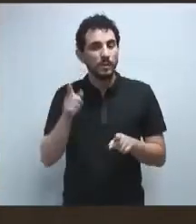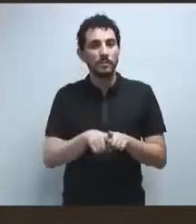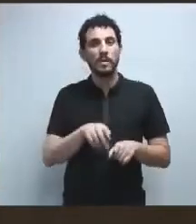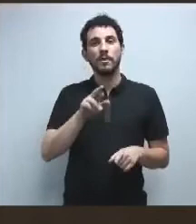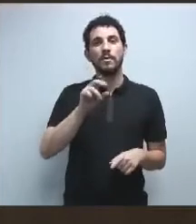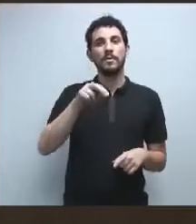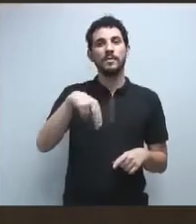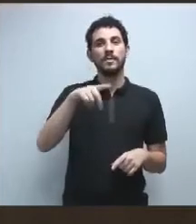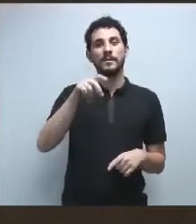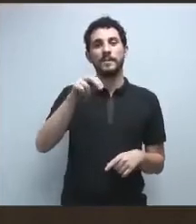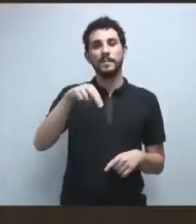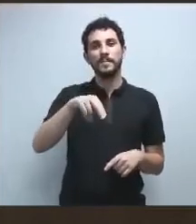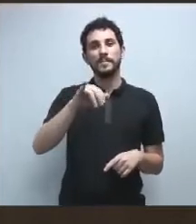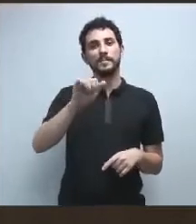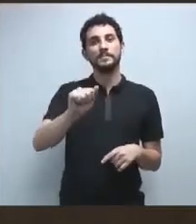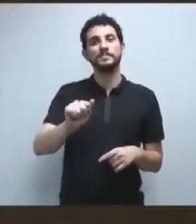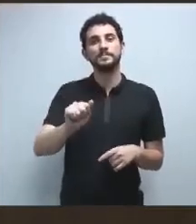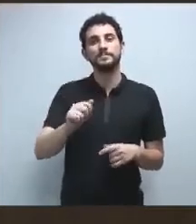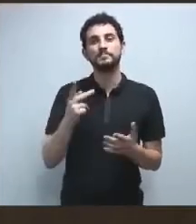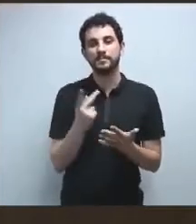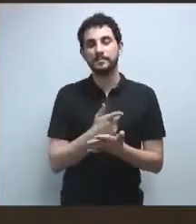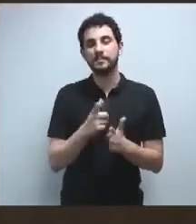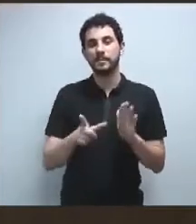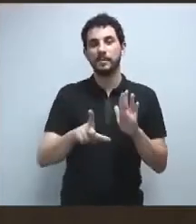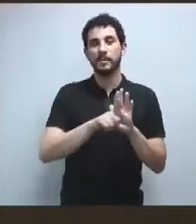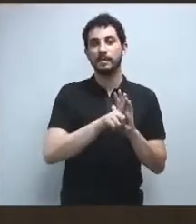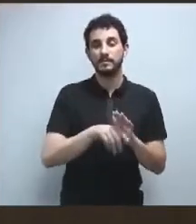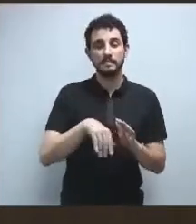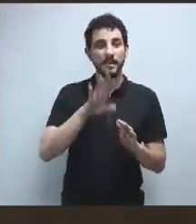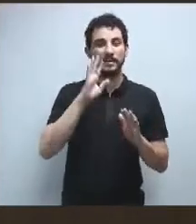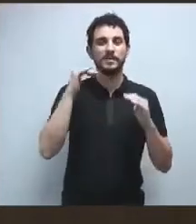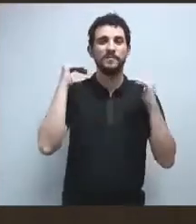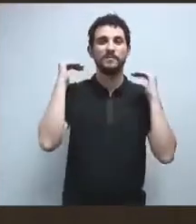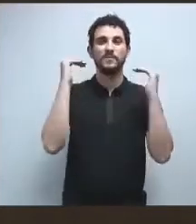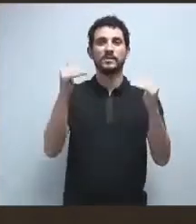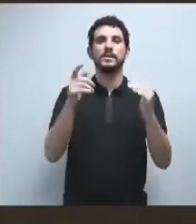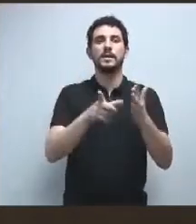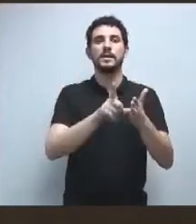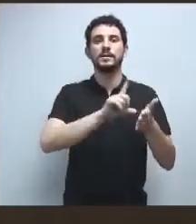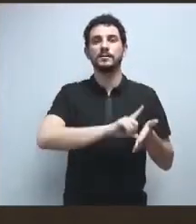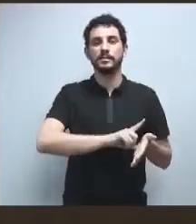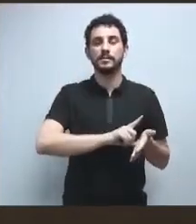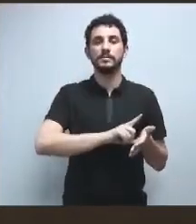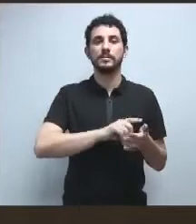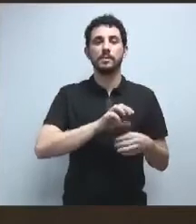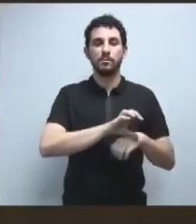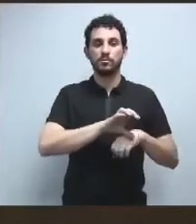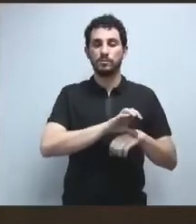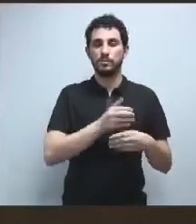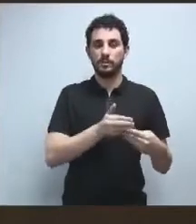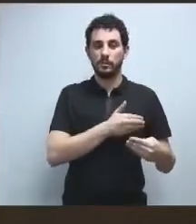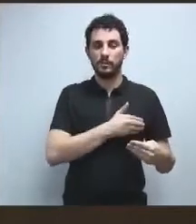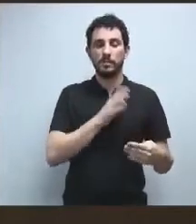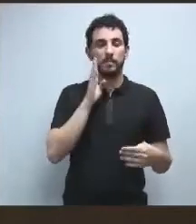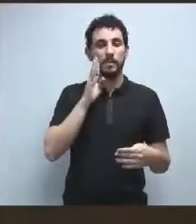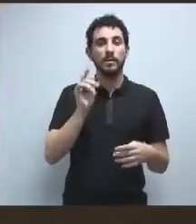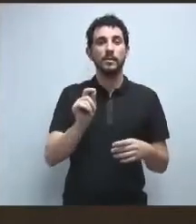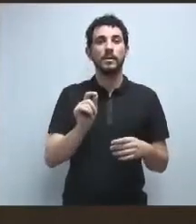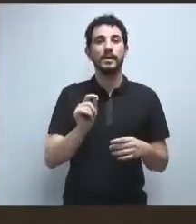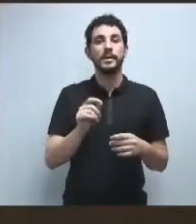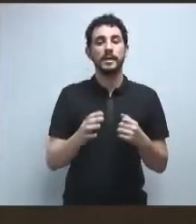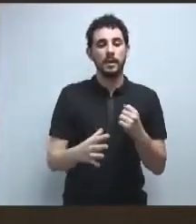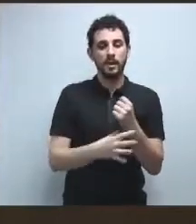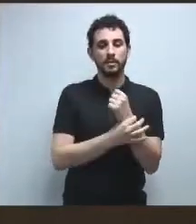que passaram a ter a legislação mais avançada antes da constituinte em matéria de garantias e prerrogativas